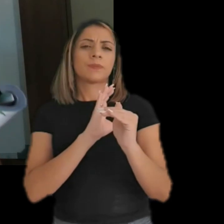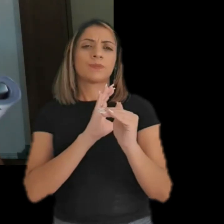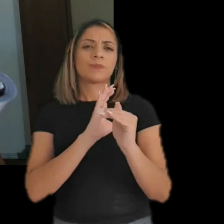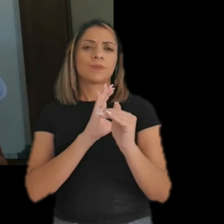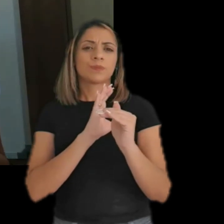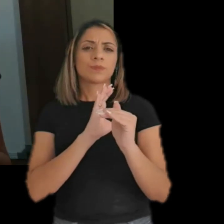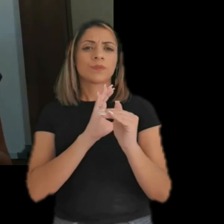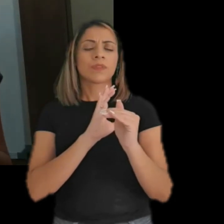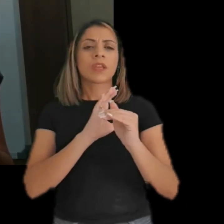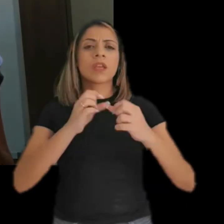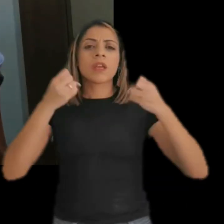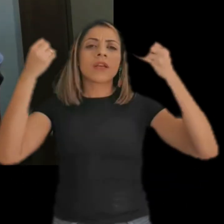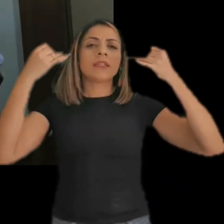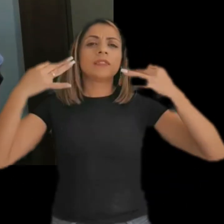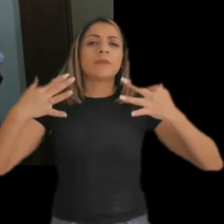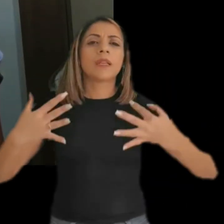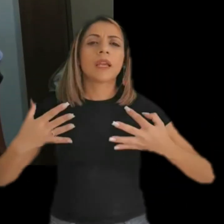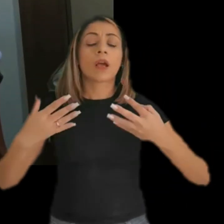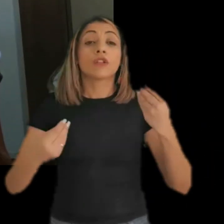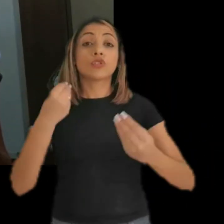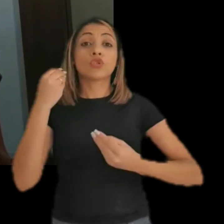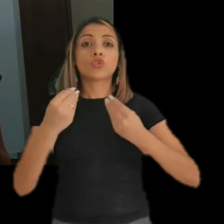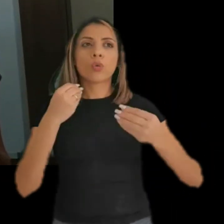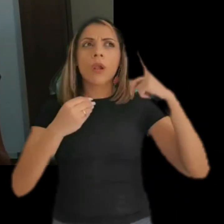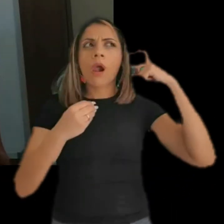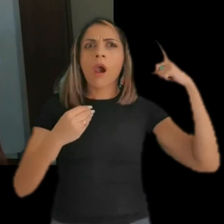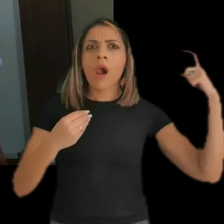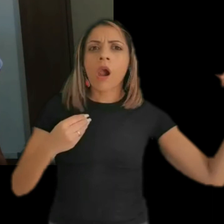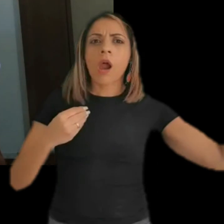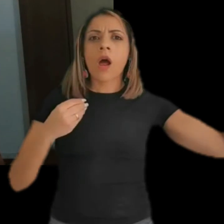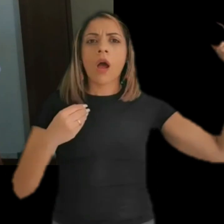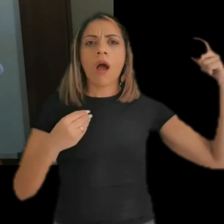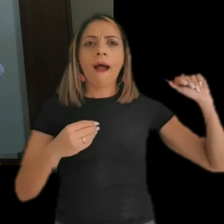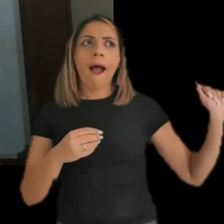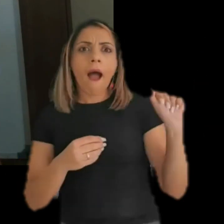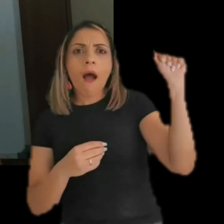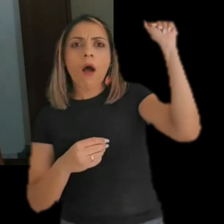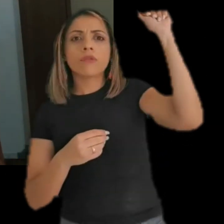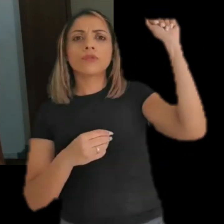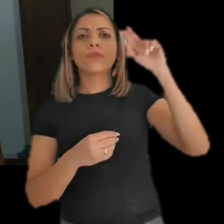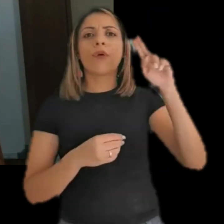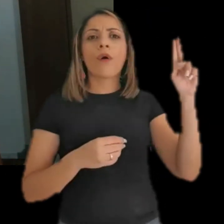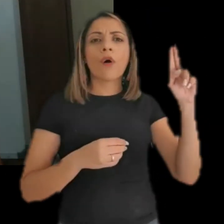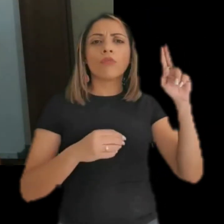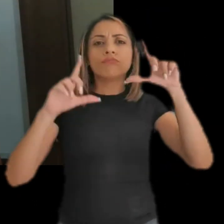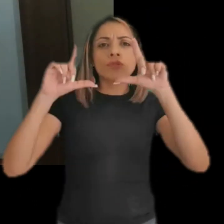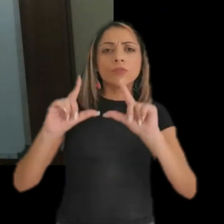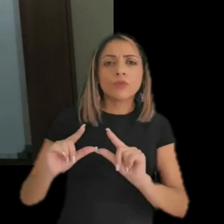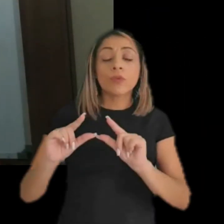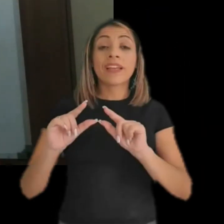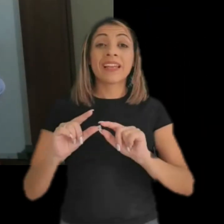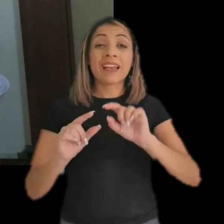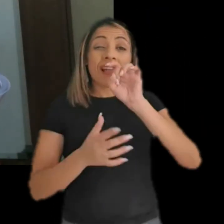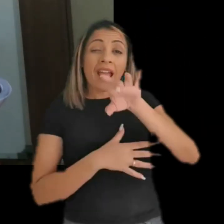intensidade dos ruídos. Então tem aí cada som, desde um sussurro até uma turbina de avião, e